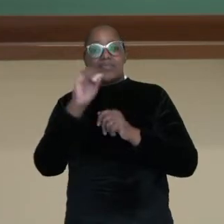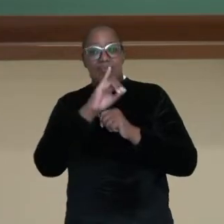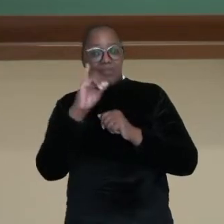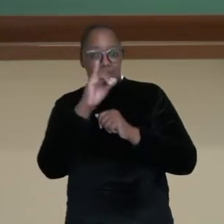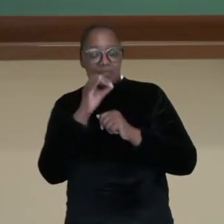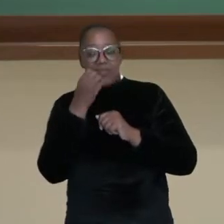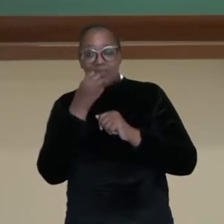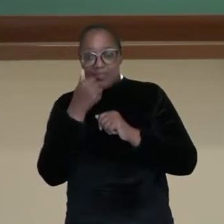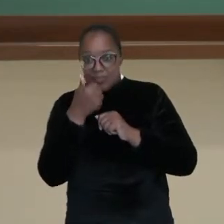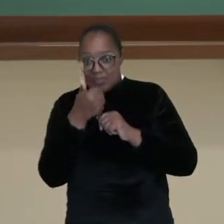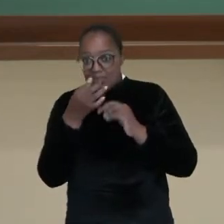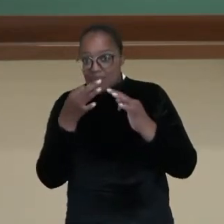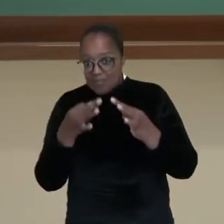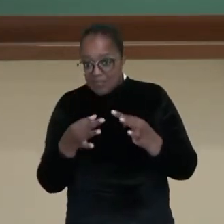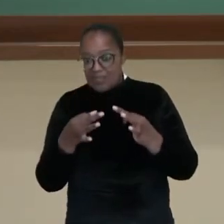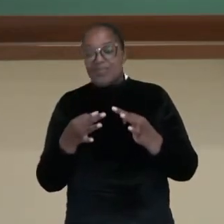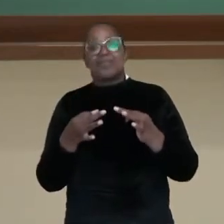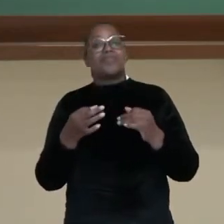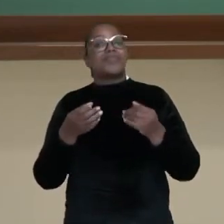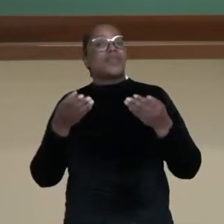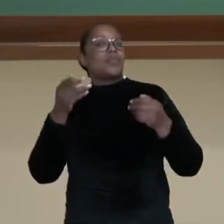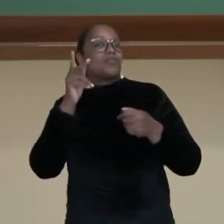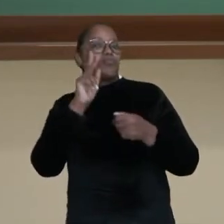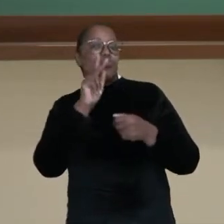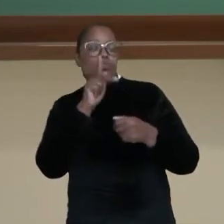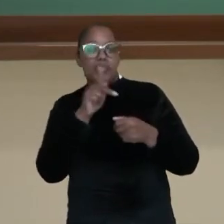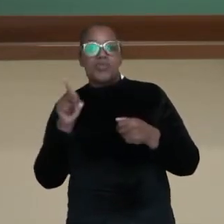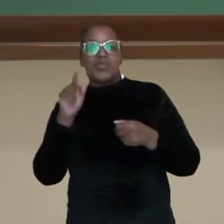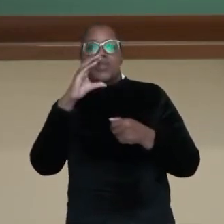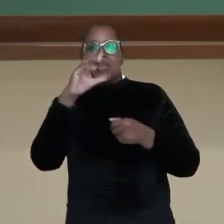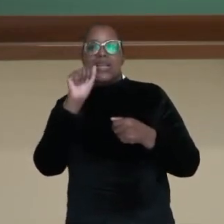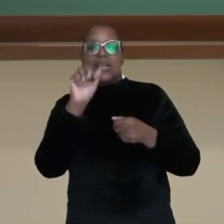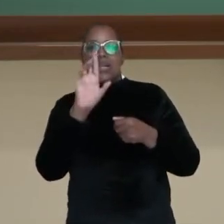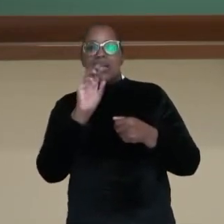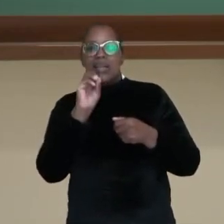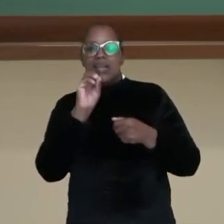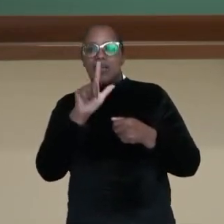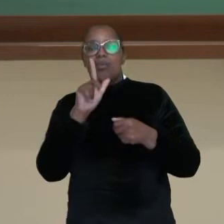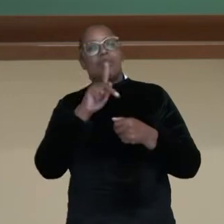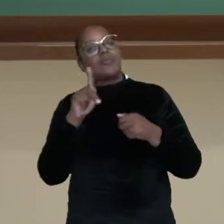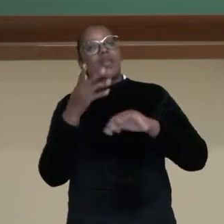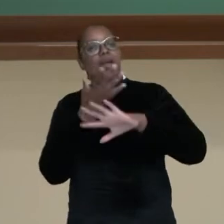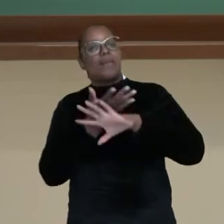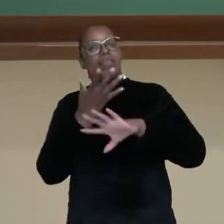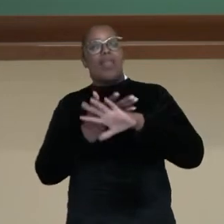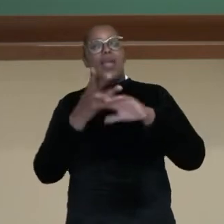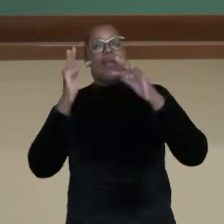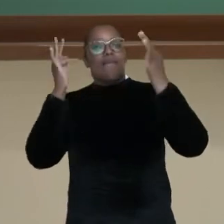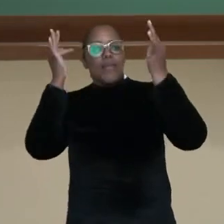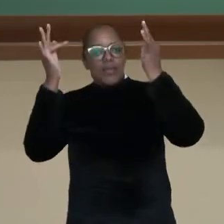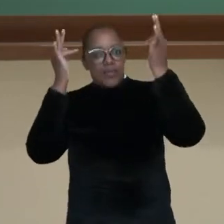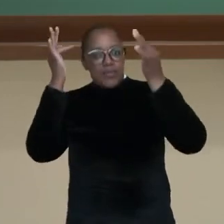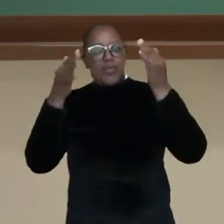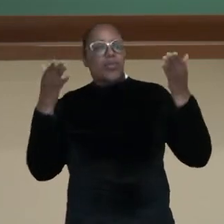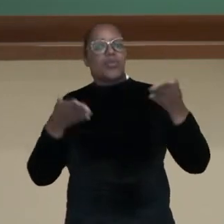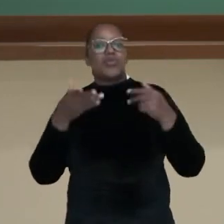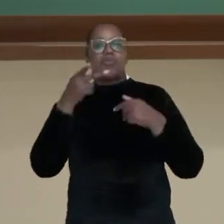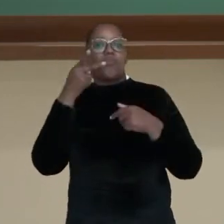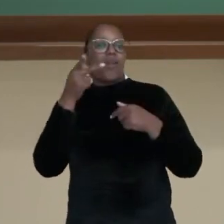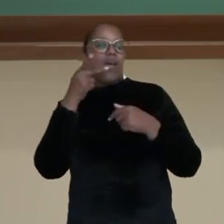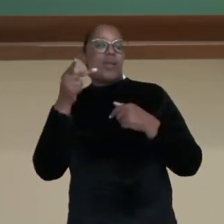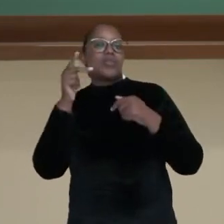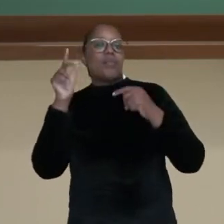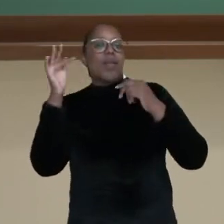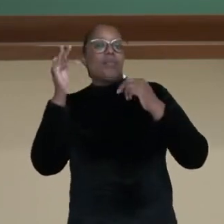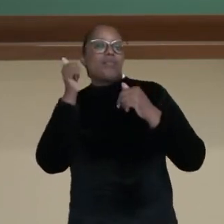Olá pessoal, tudo certo com vocês? Meu nome é Carol, sou professora de filosofia. Hoje a gente vai falar um pouco sobre a filósofa Hannah